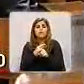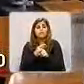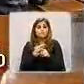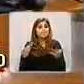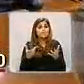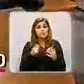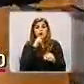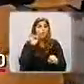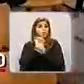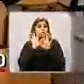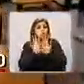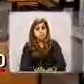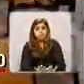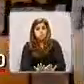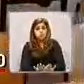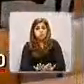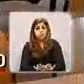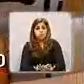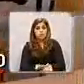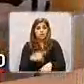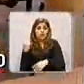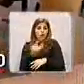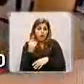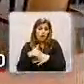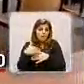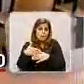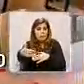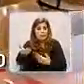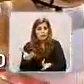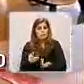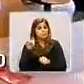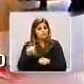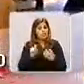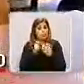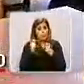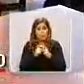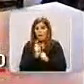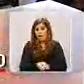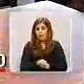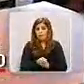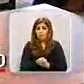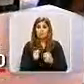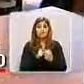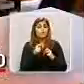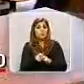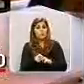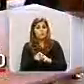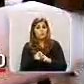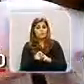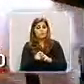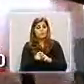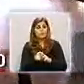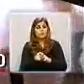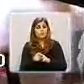uma paragem, parar mais cedo. E este é um problema, o problema